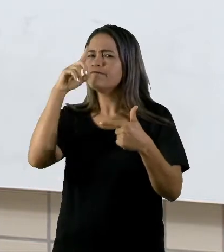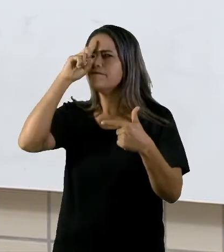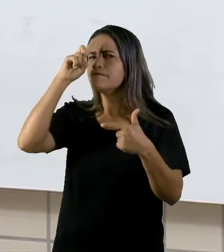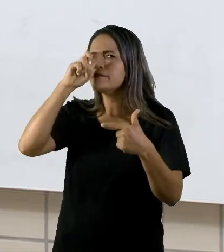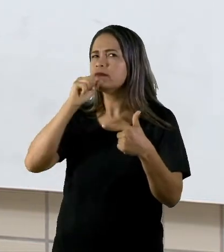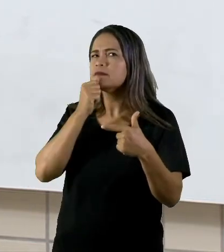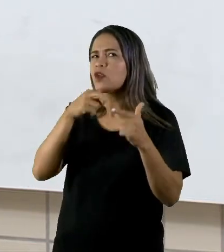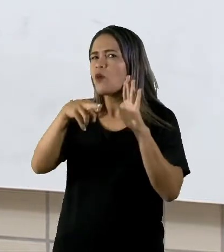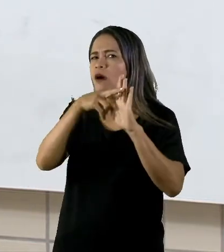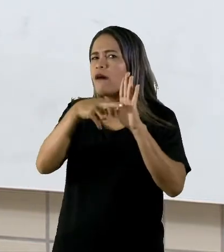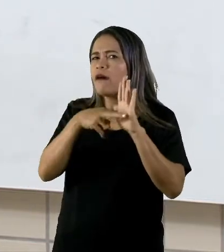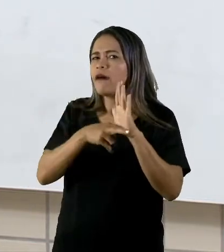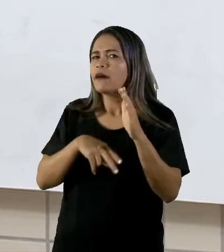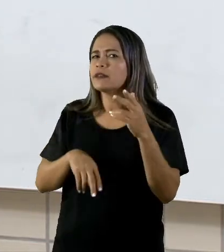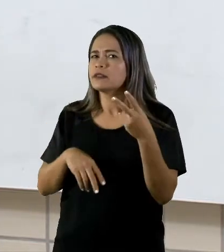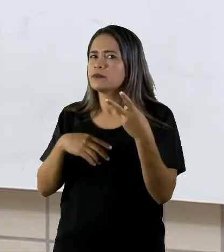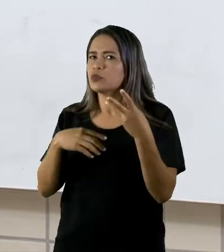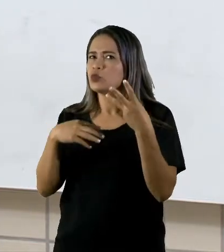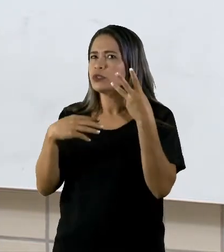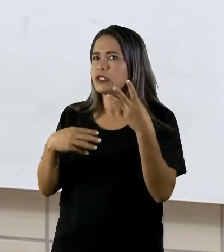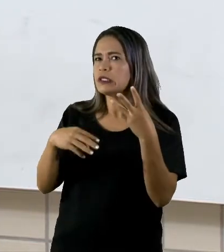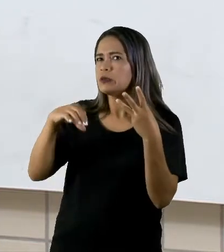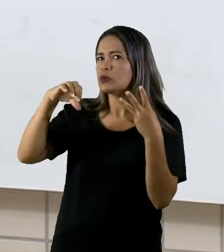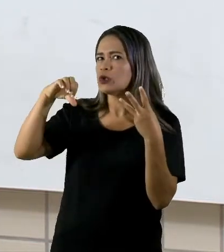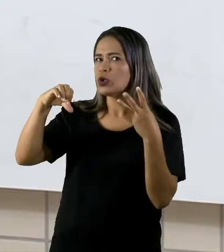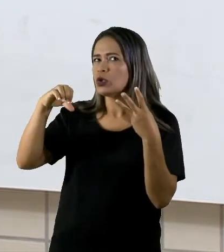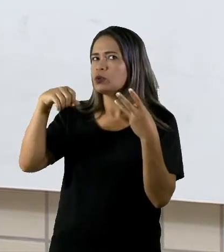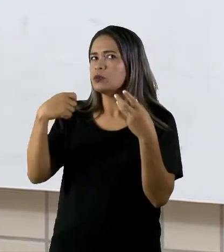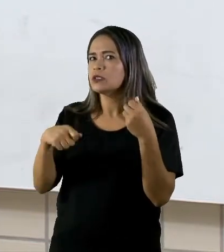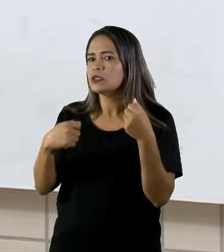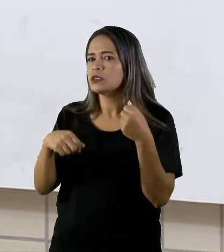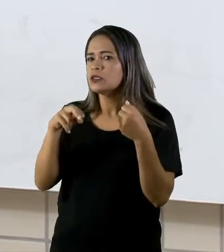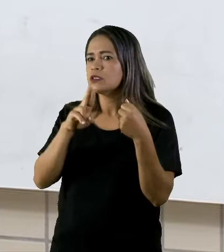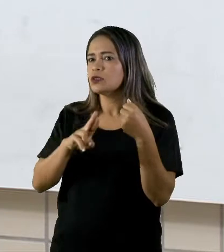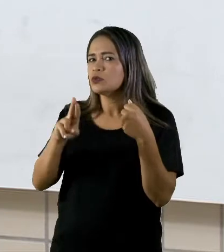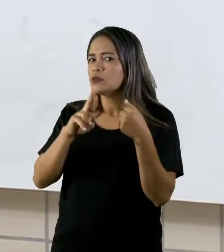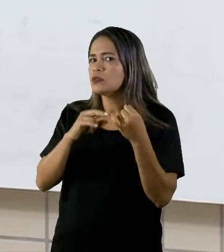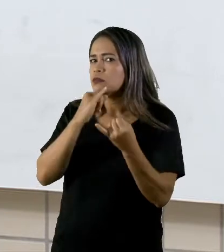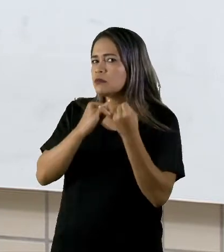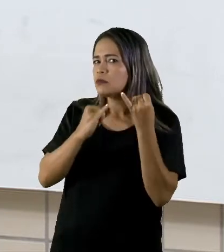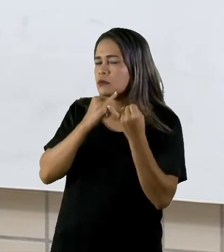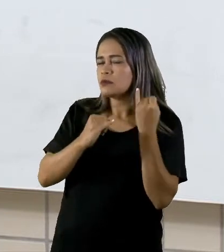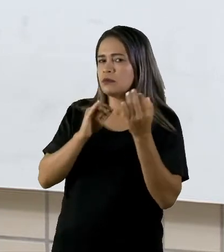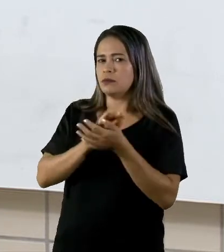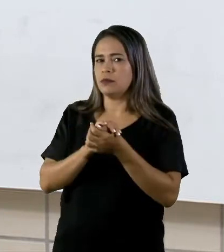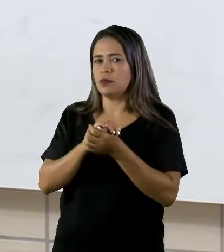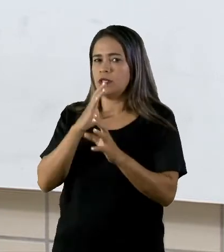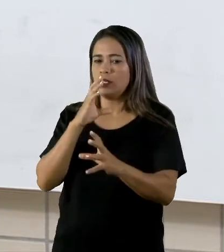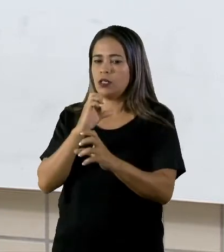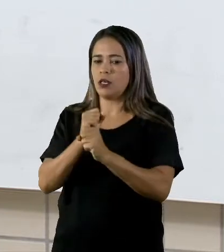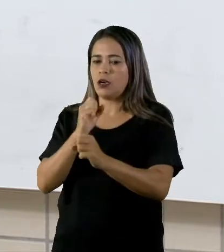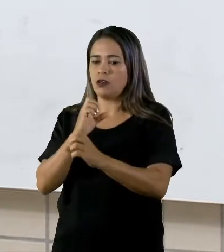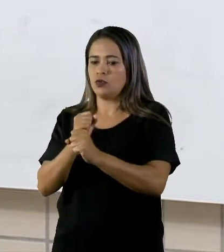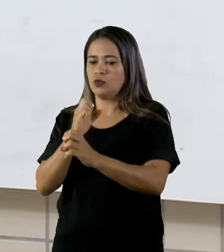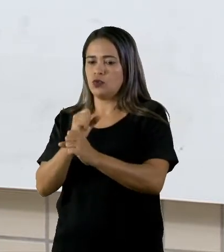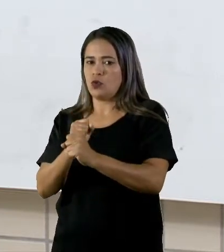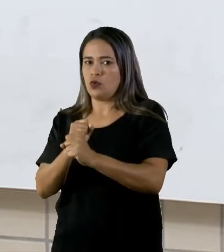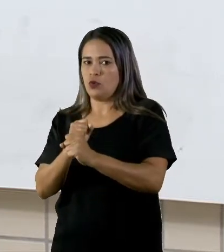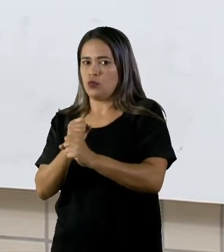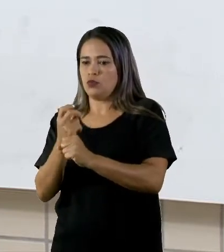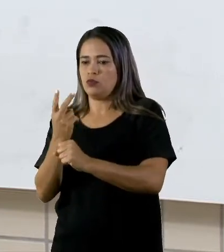Por 3 e por 9, utiliza a mesma situação. A soma dos seus